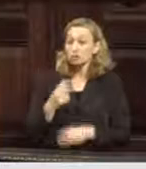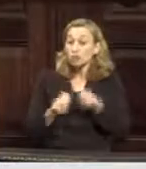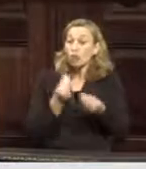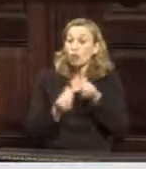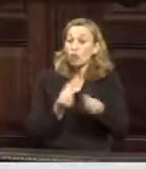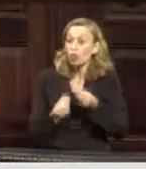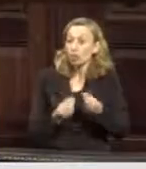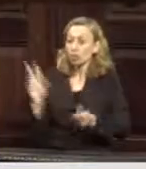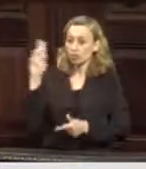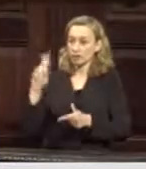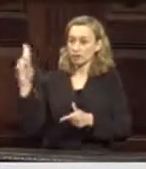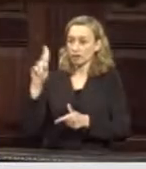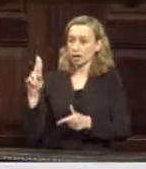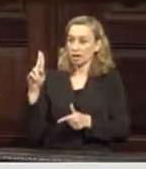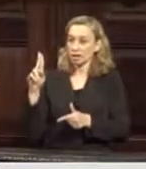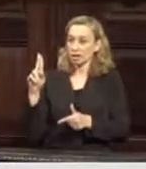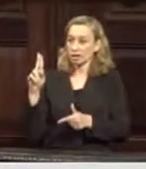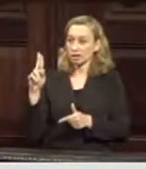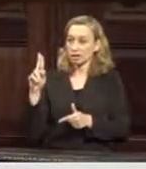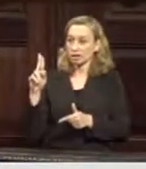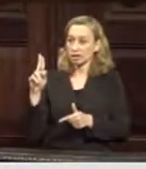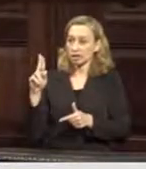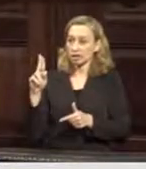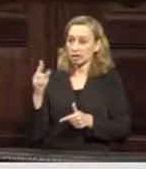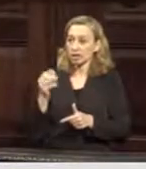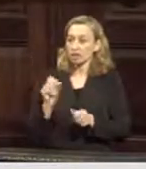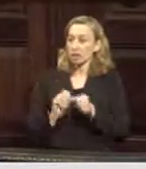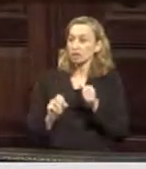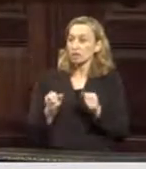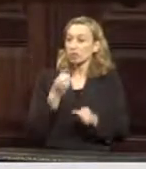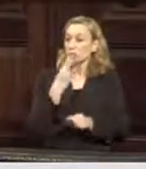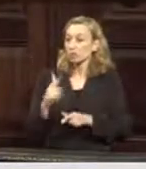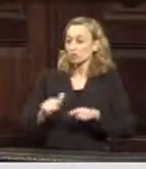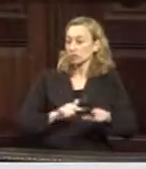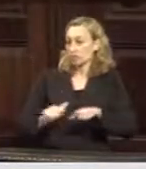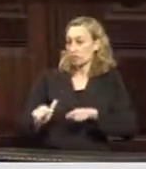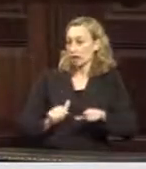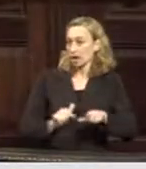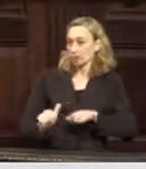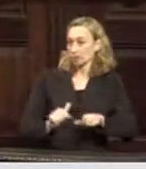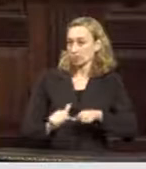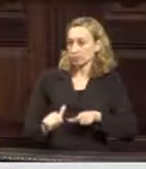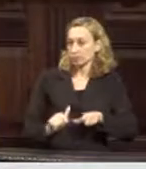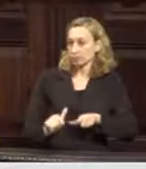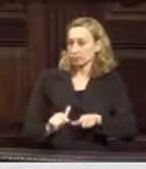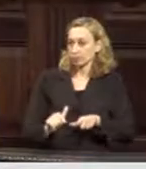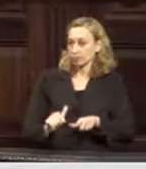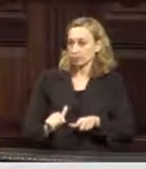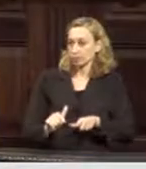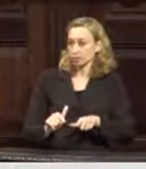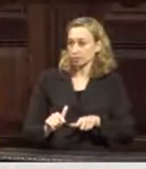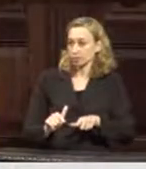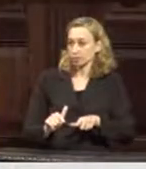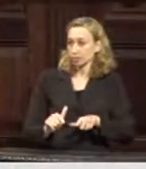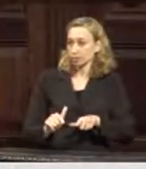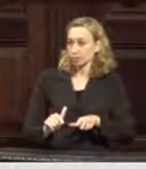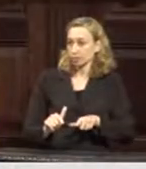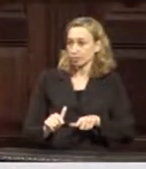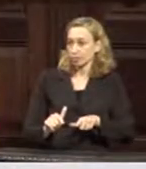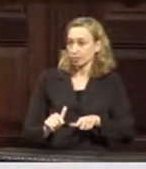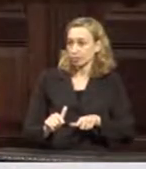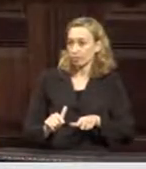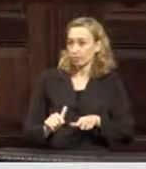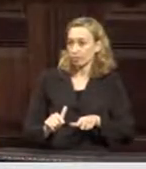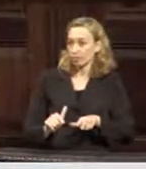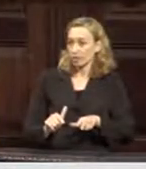consegue respirar nem se mover. Quando tira o bode da sala, a sala que já estava muito ruim parece ter se ampliado,